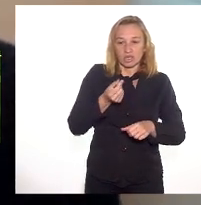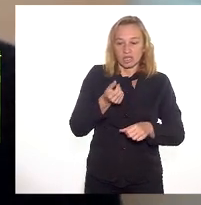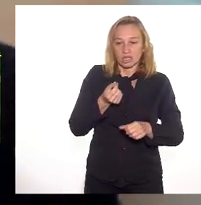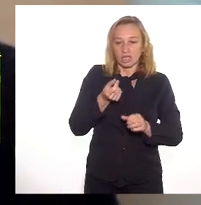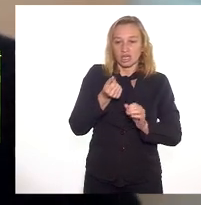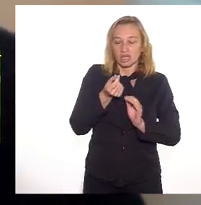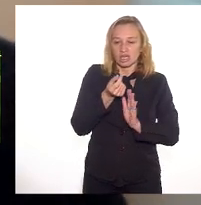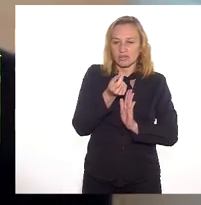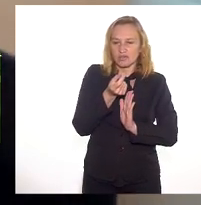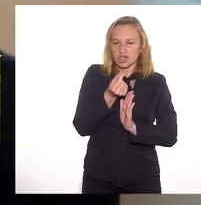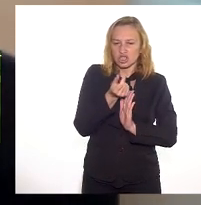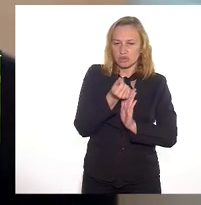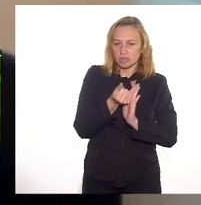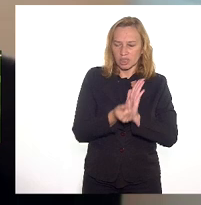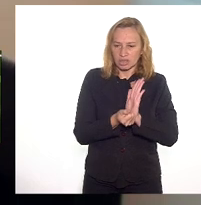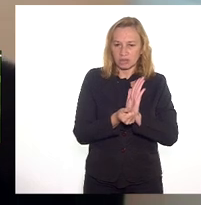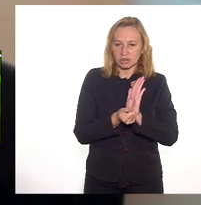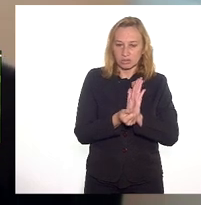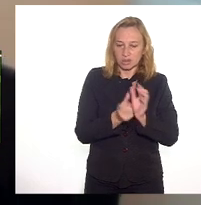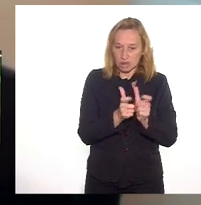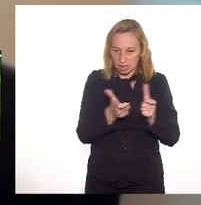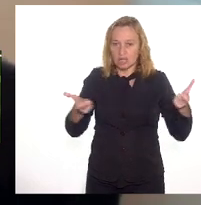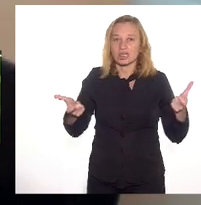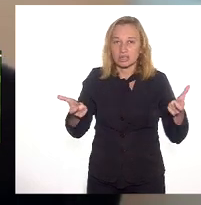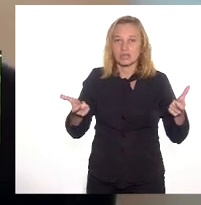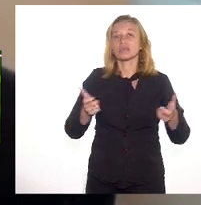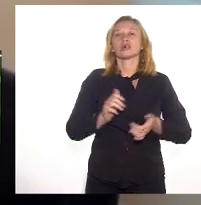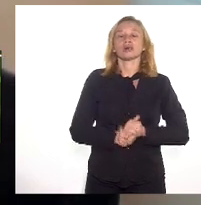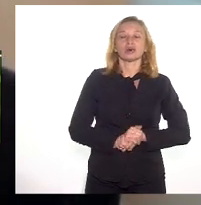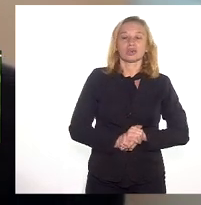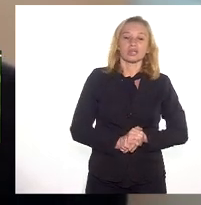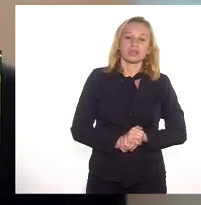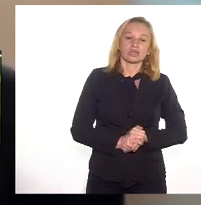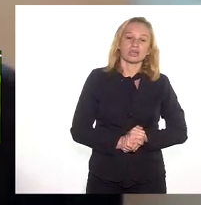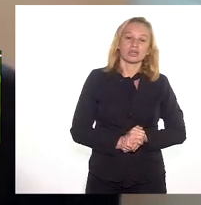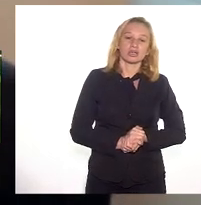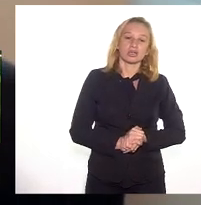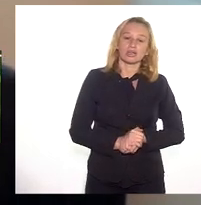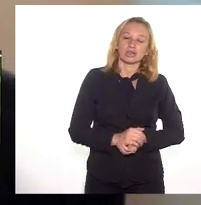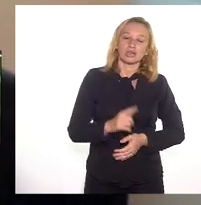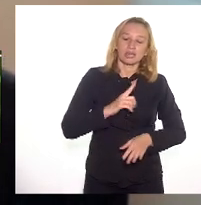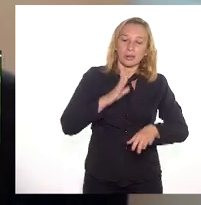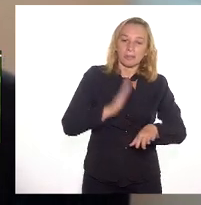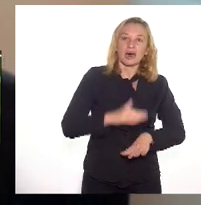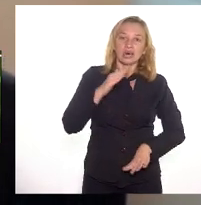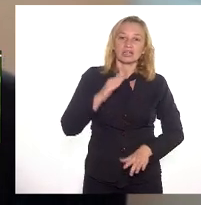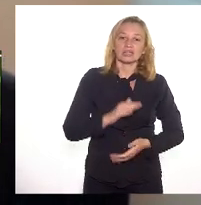altíssimos que serão realizados na empresa para revitalizar e gerar mais